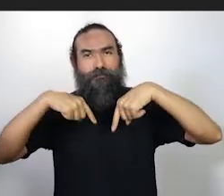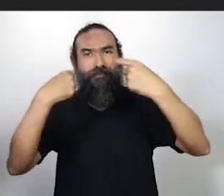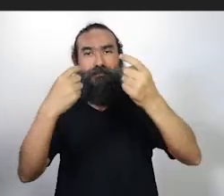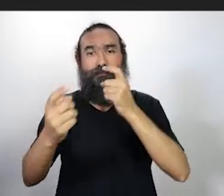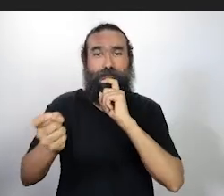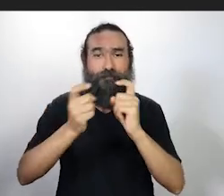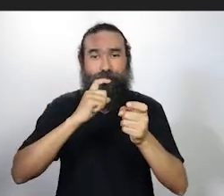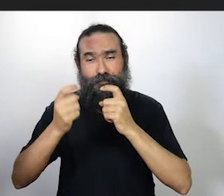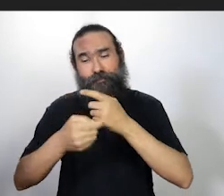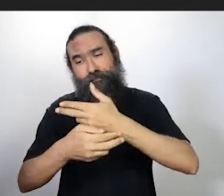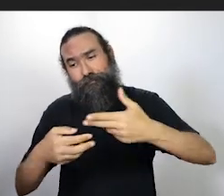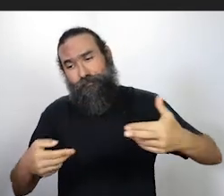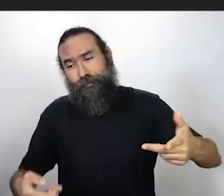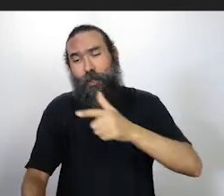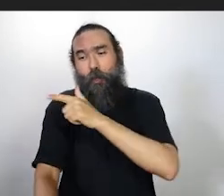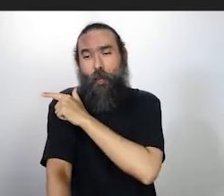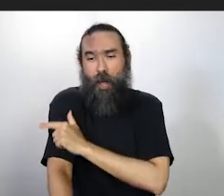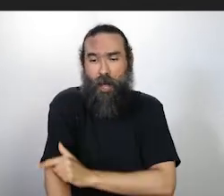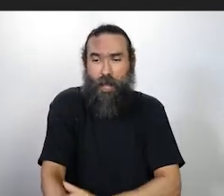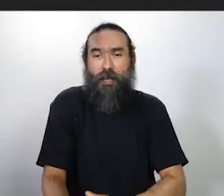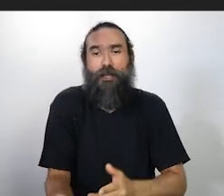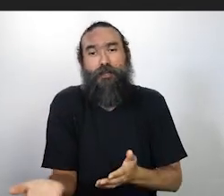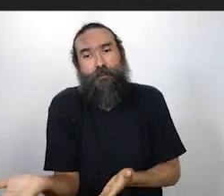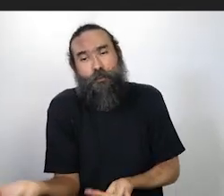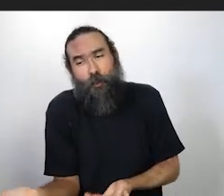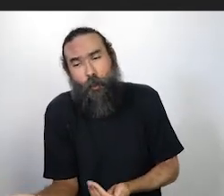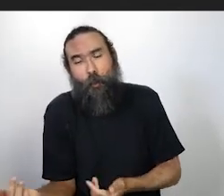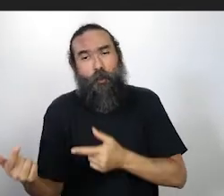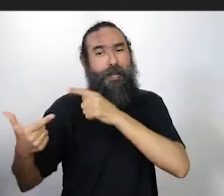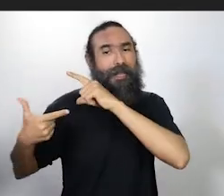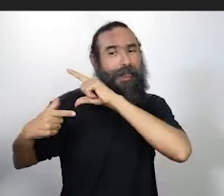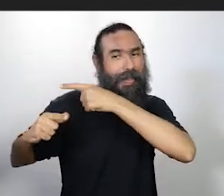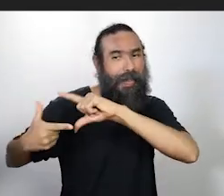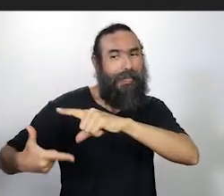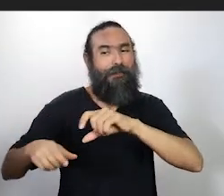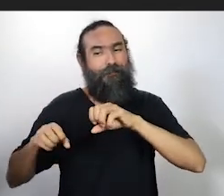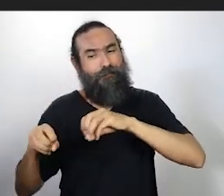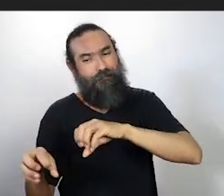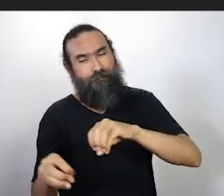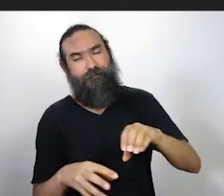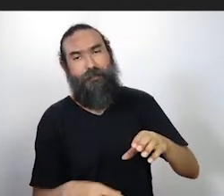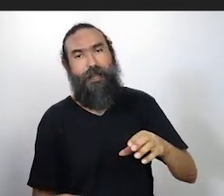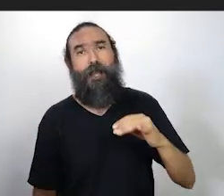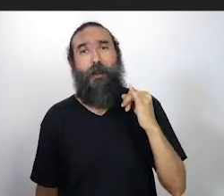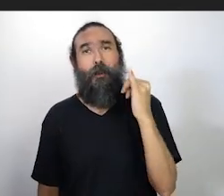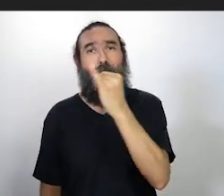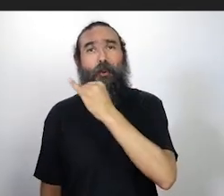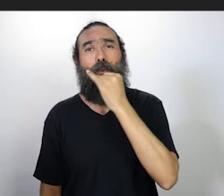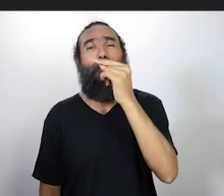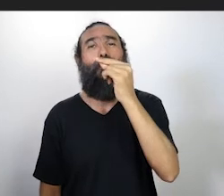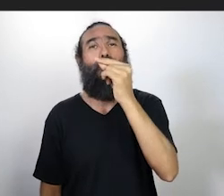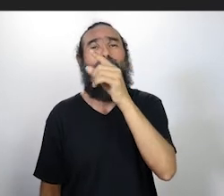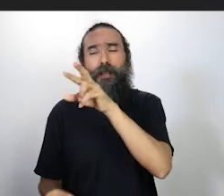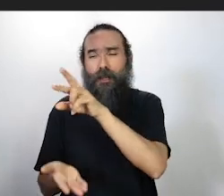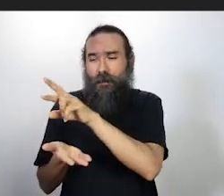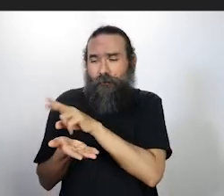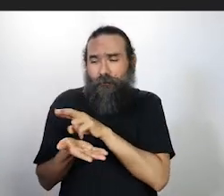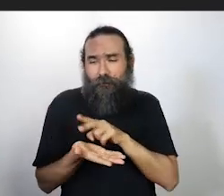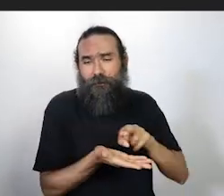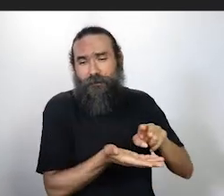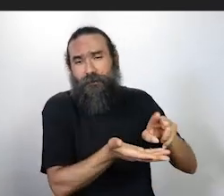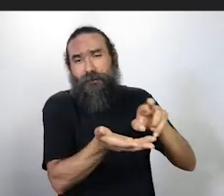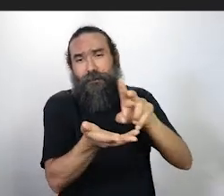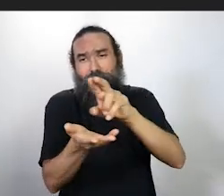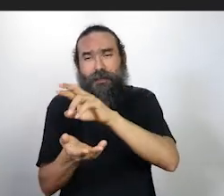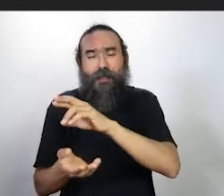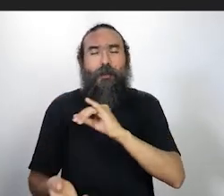roda, essa prosa, né, sobre educação, juventude, tradição. A gente vê o quão é importante a diversidade,